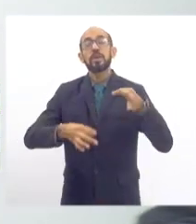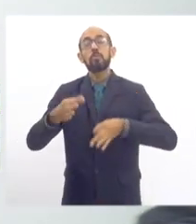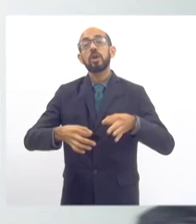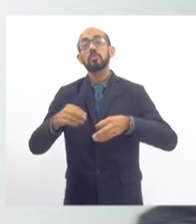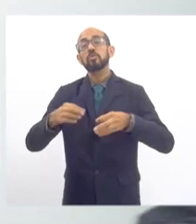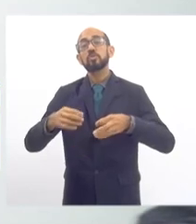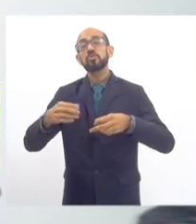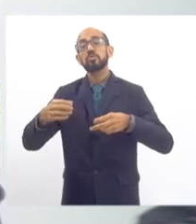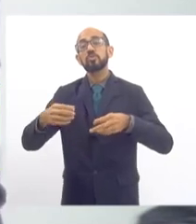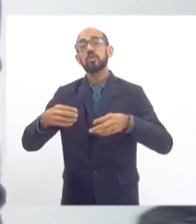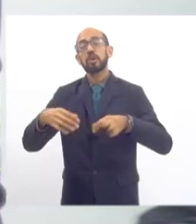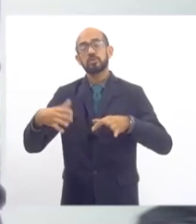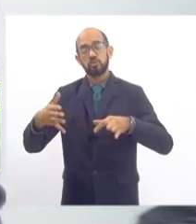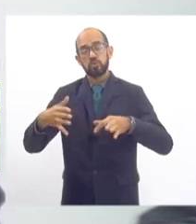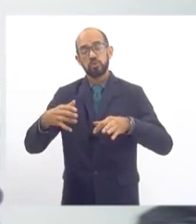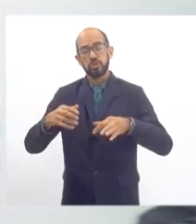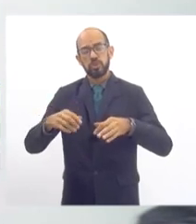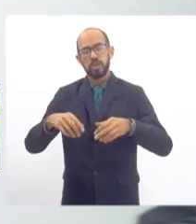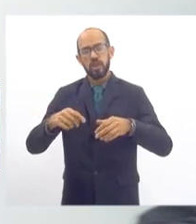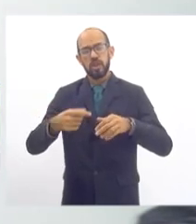com uma multa de R$500 mil.